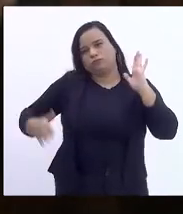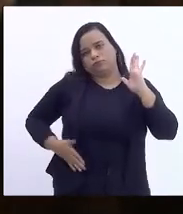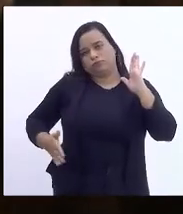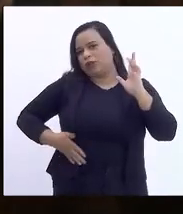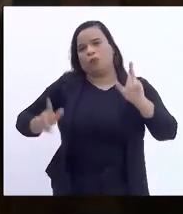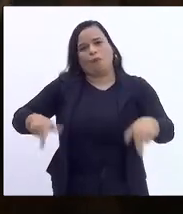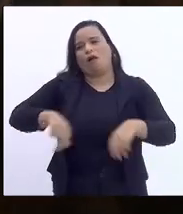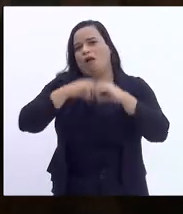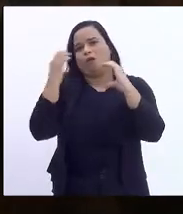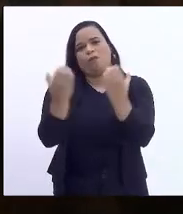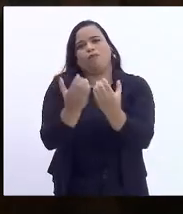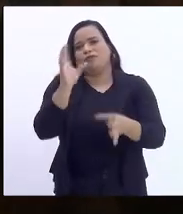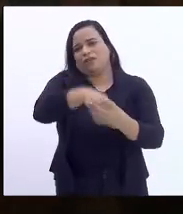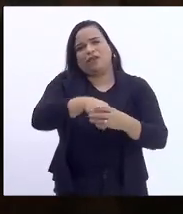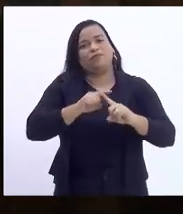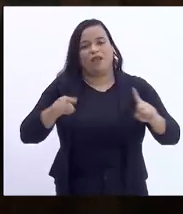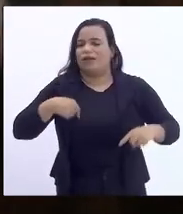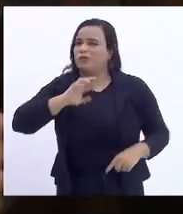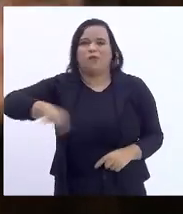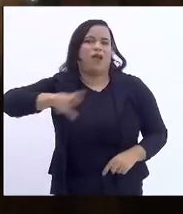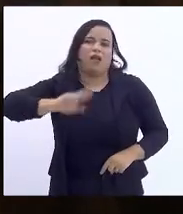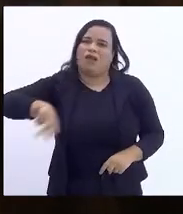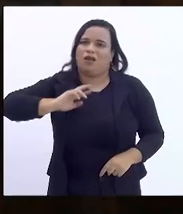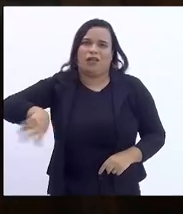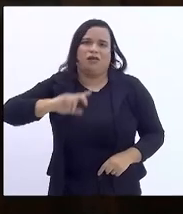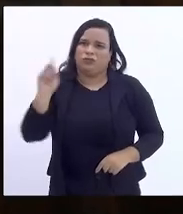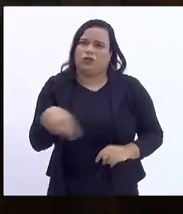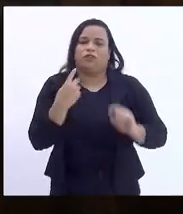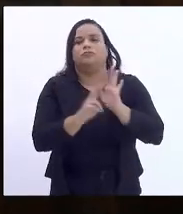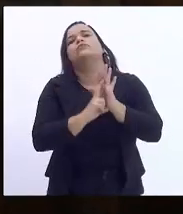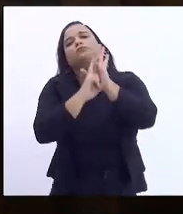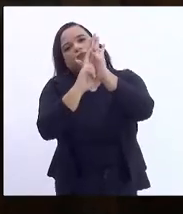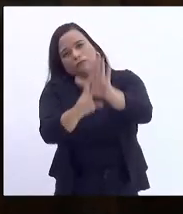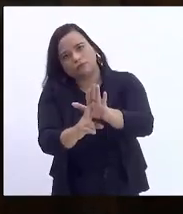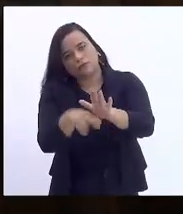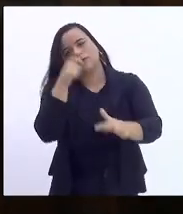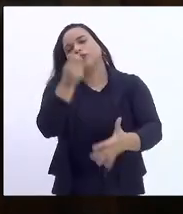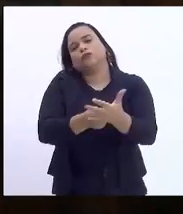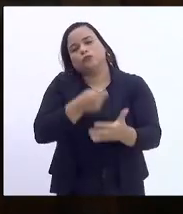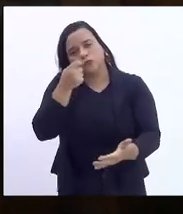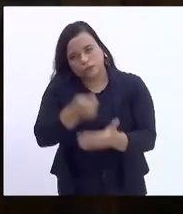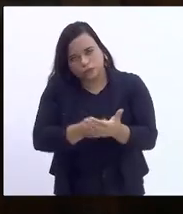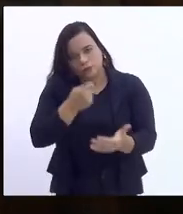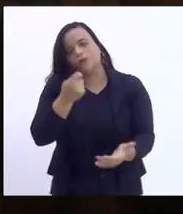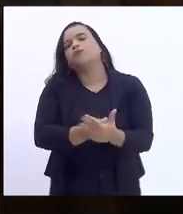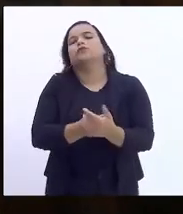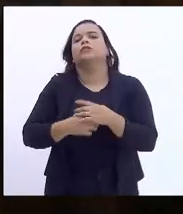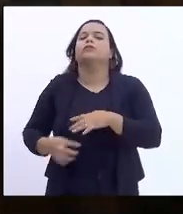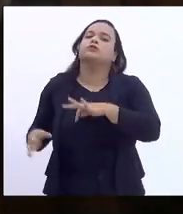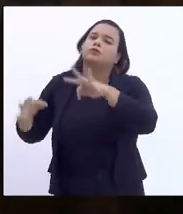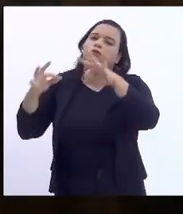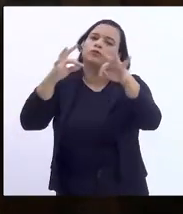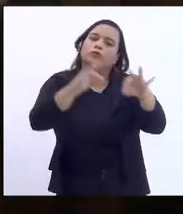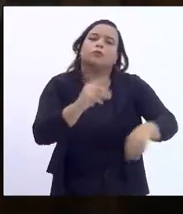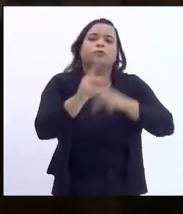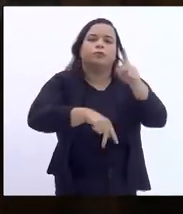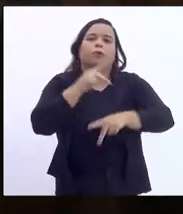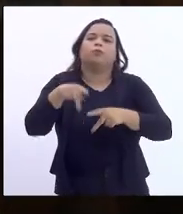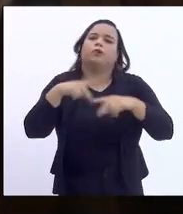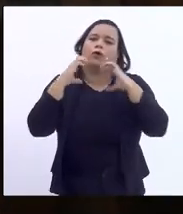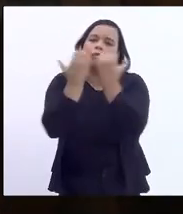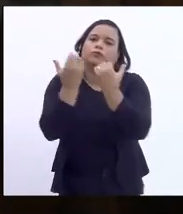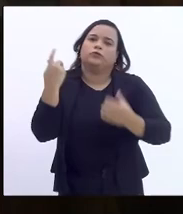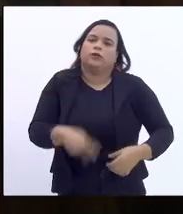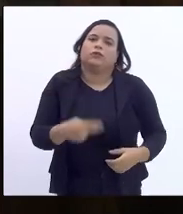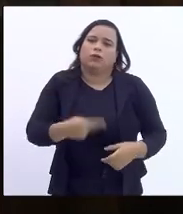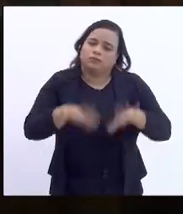mas não é no somos nós somos representantes e lutamos por todo o povo da nossa comunidade